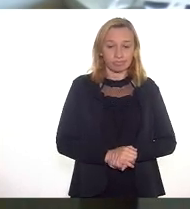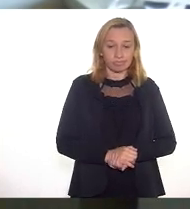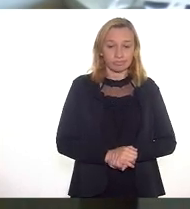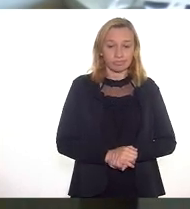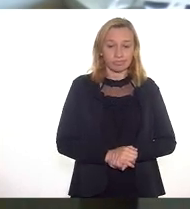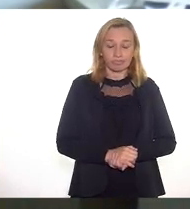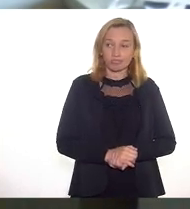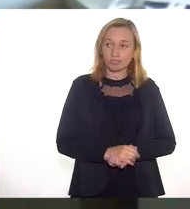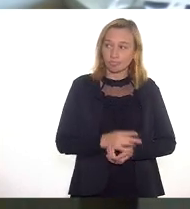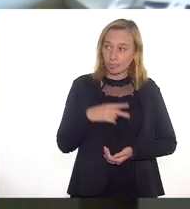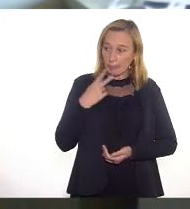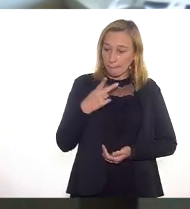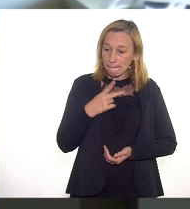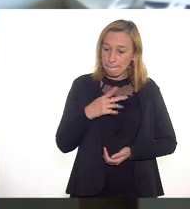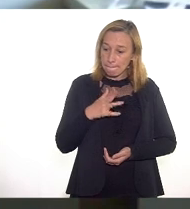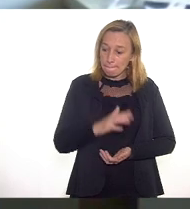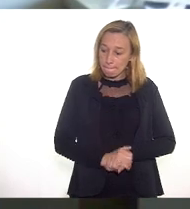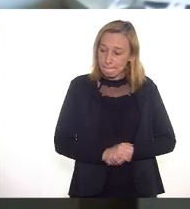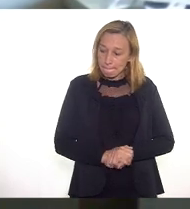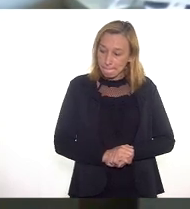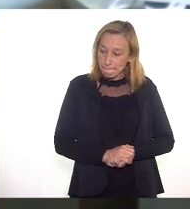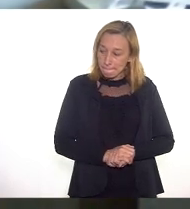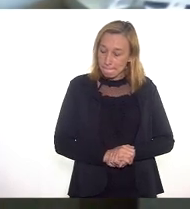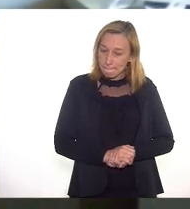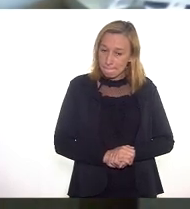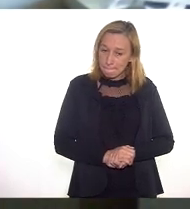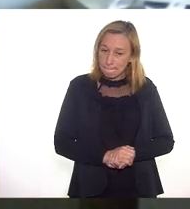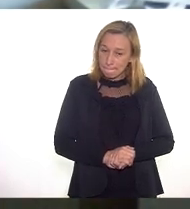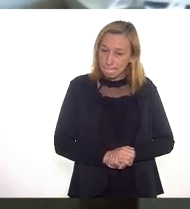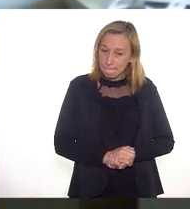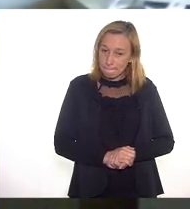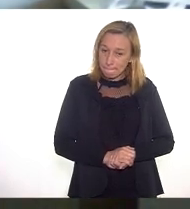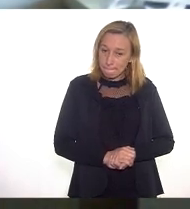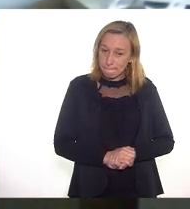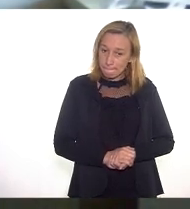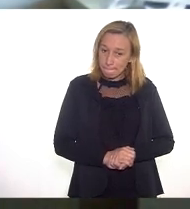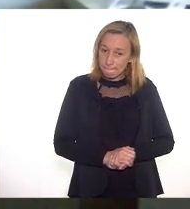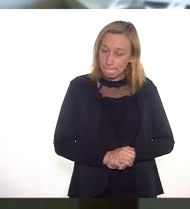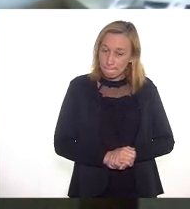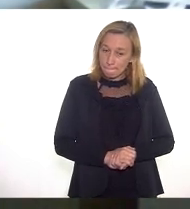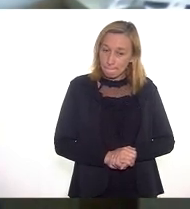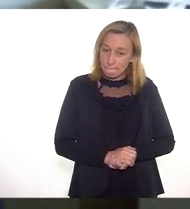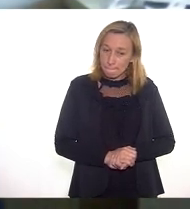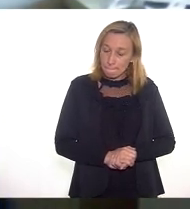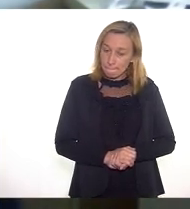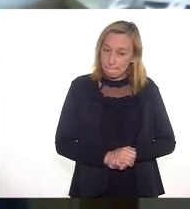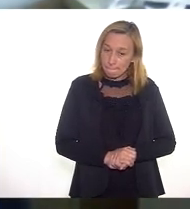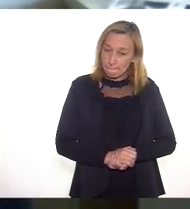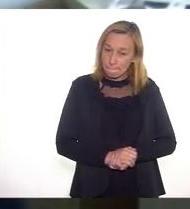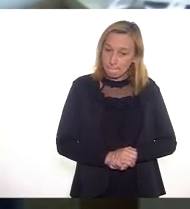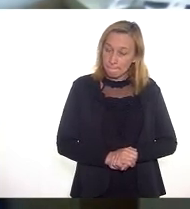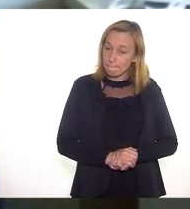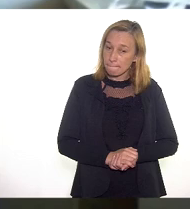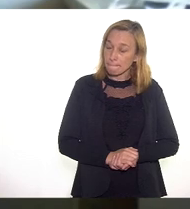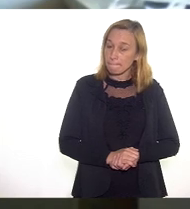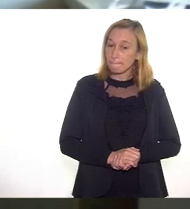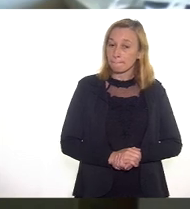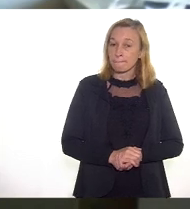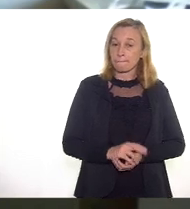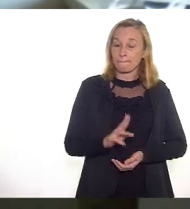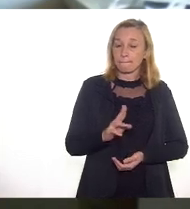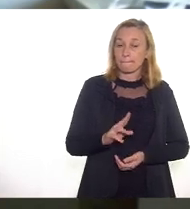crítica. Eu jamais opino sobre as nomeações do Poder